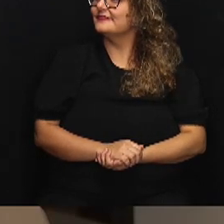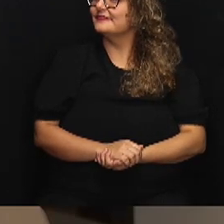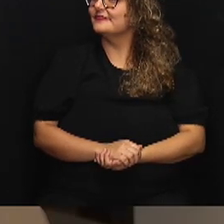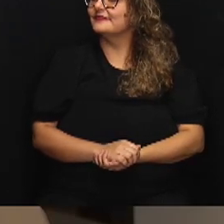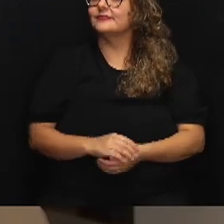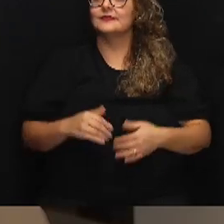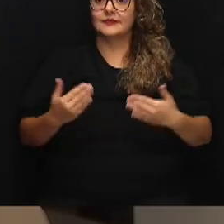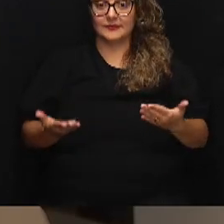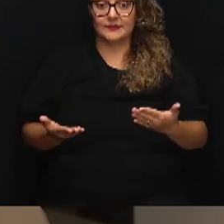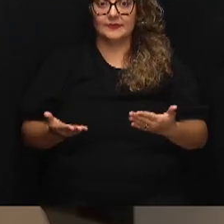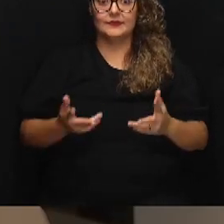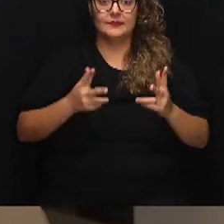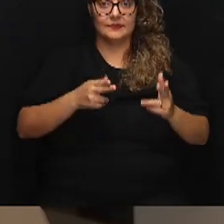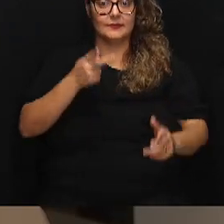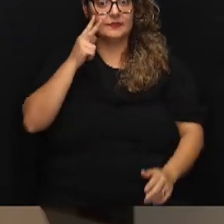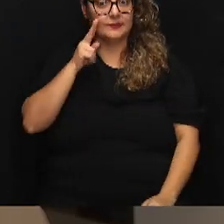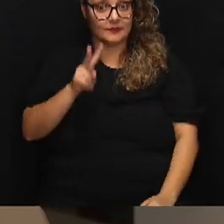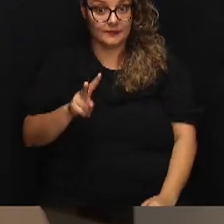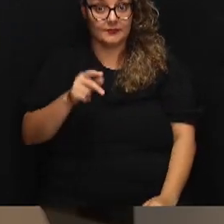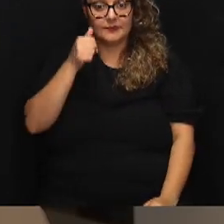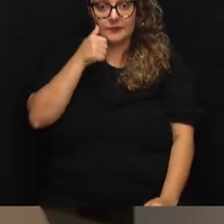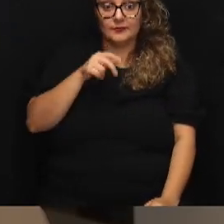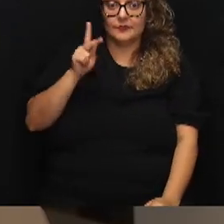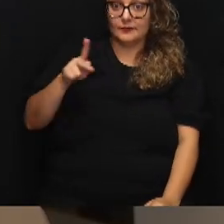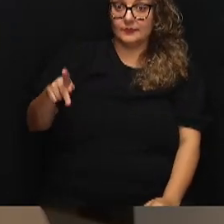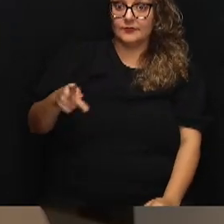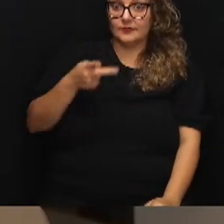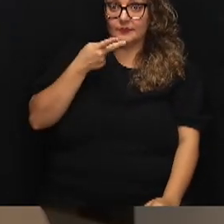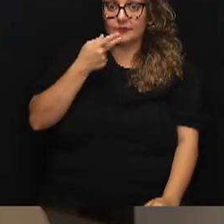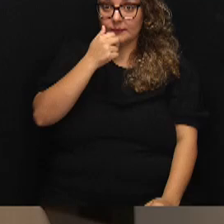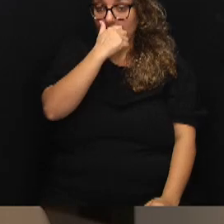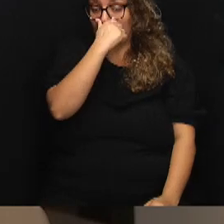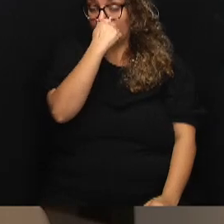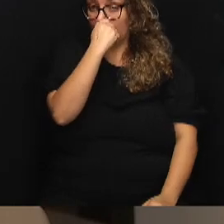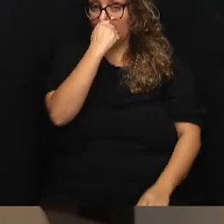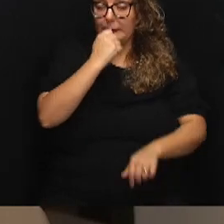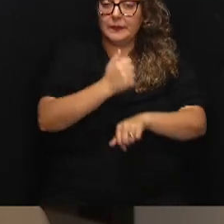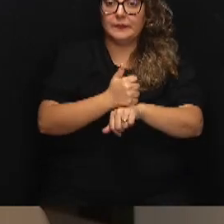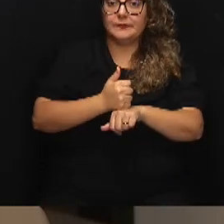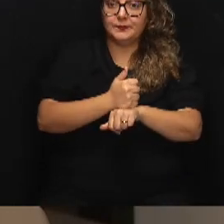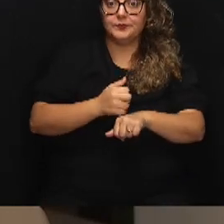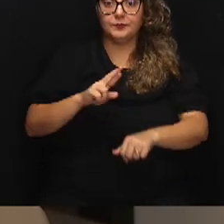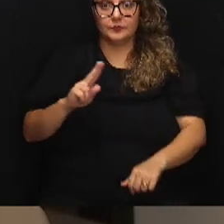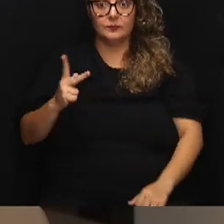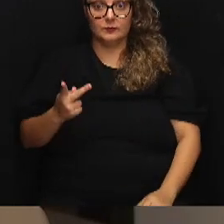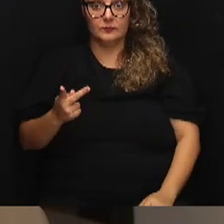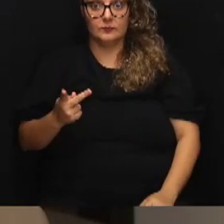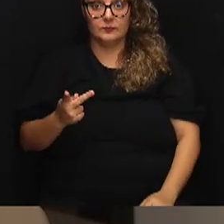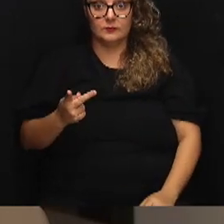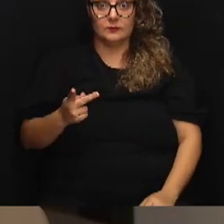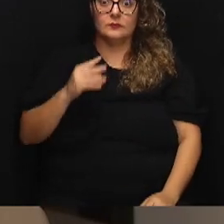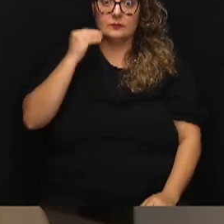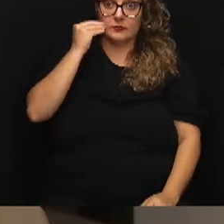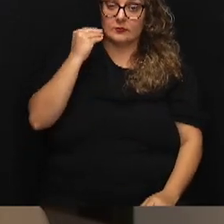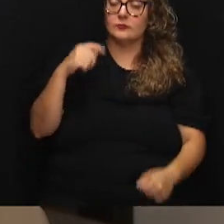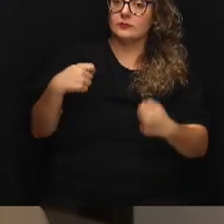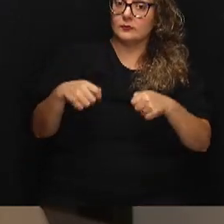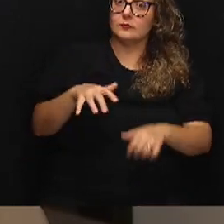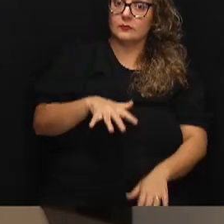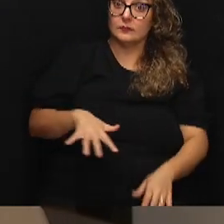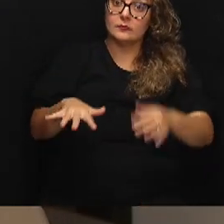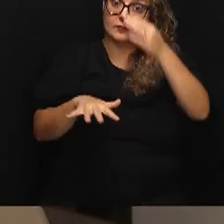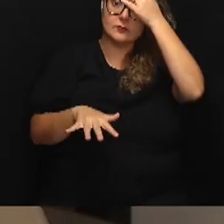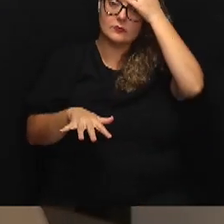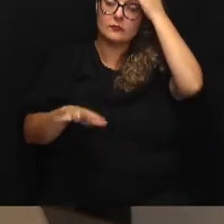Bom, então como você viu a professora falando, o profissional de RH demanda muita experiência na área, né?